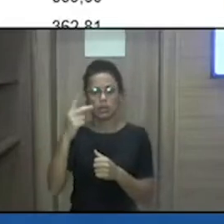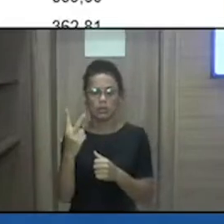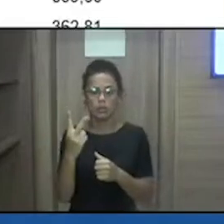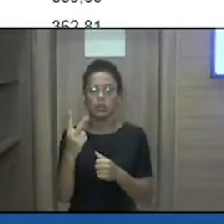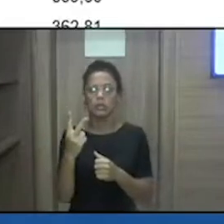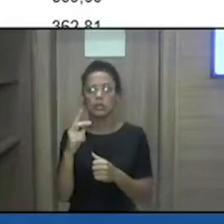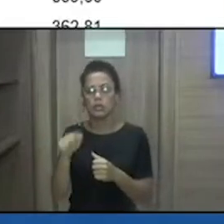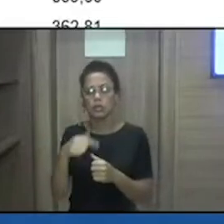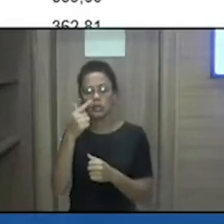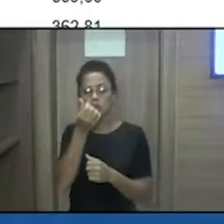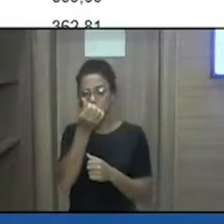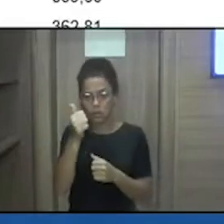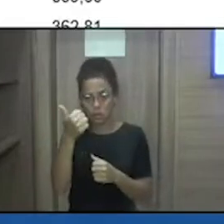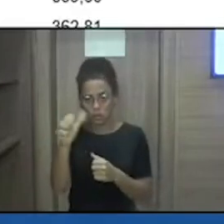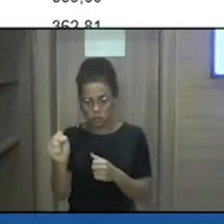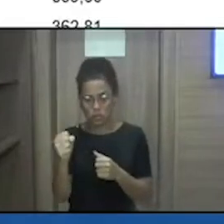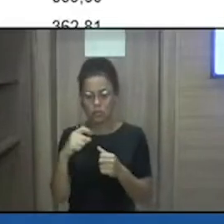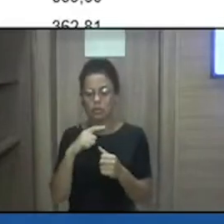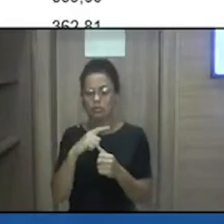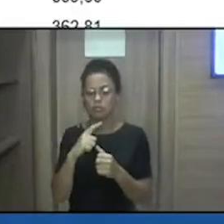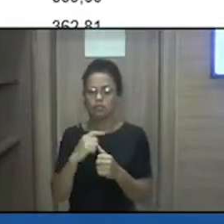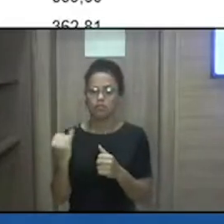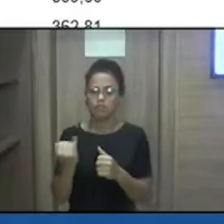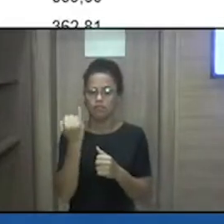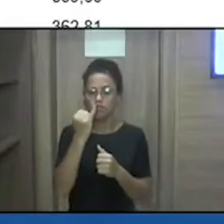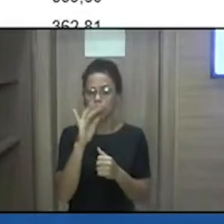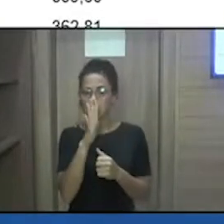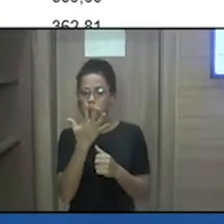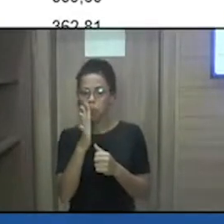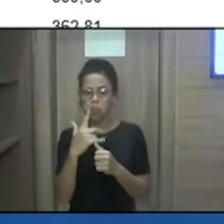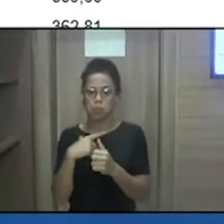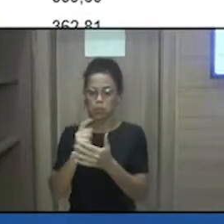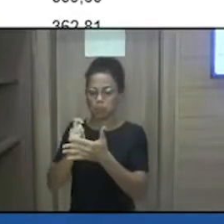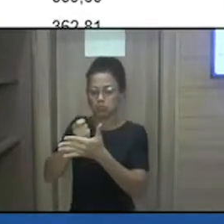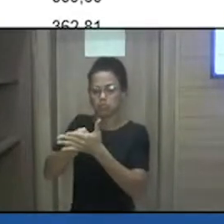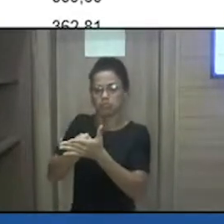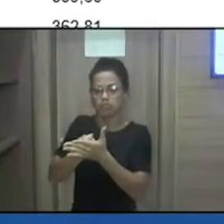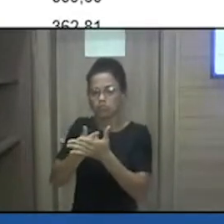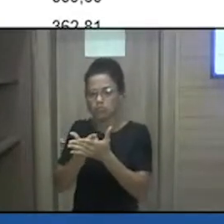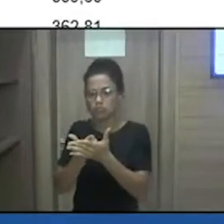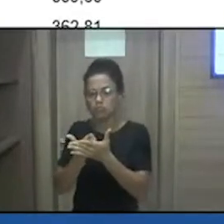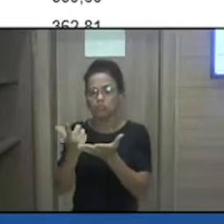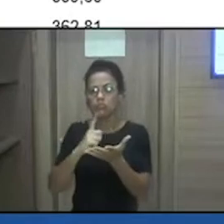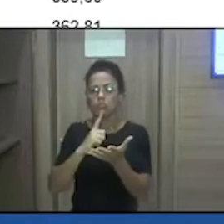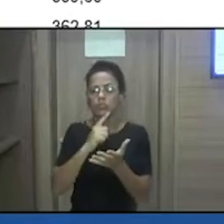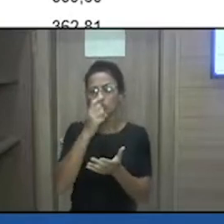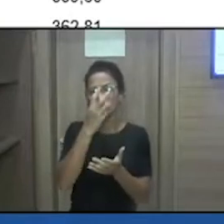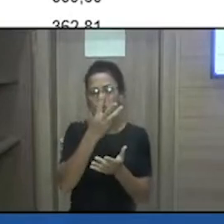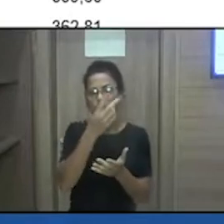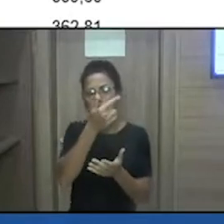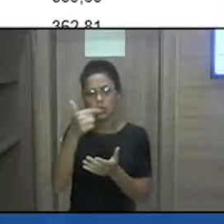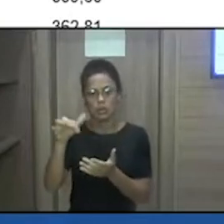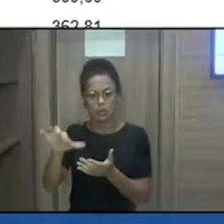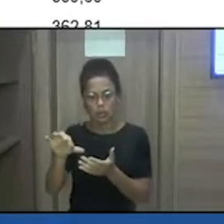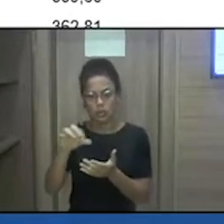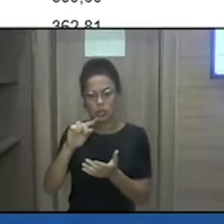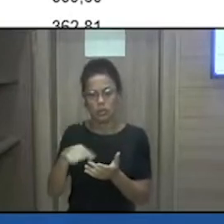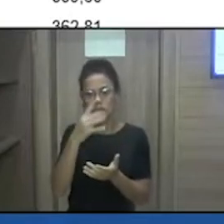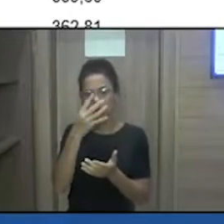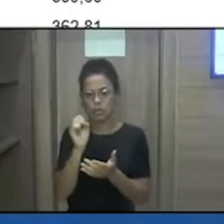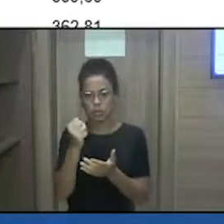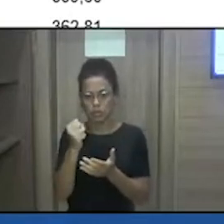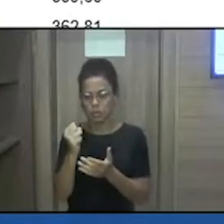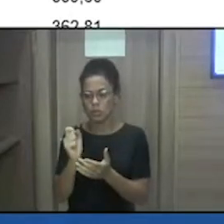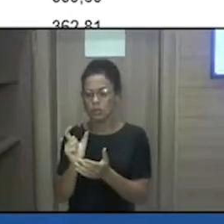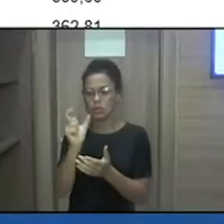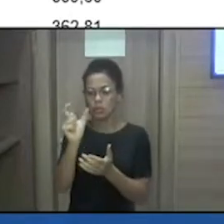57.972.618, com uma média de preços praticados de R$ 329,48 para a prótese